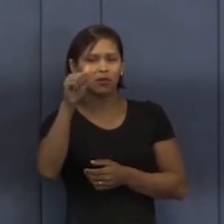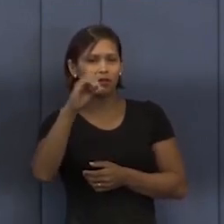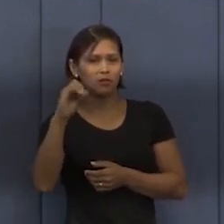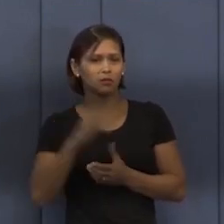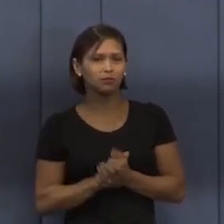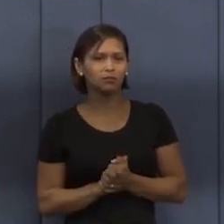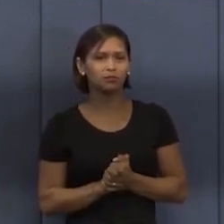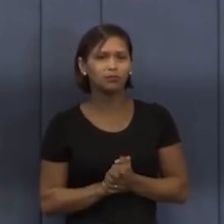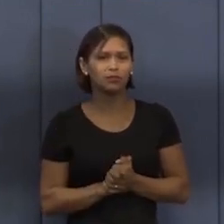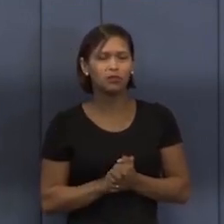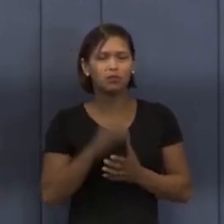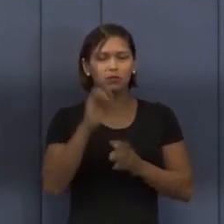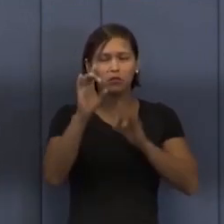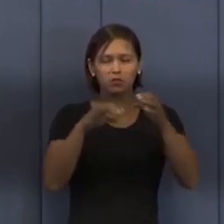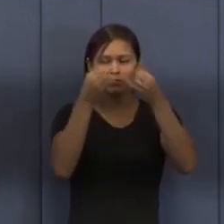Bonaparte.